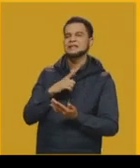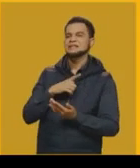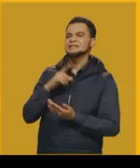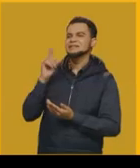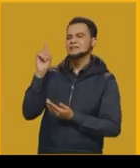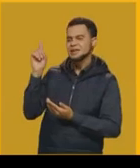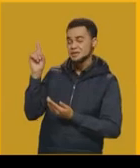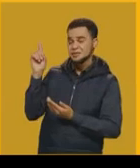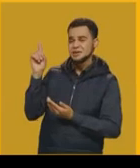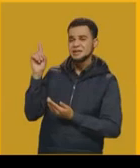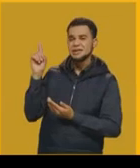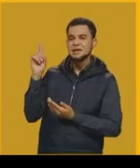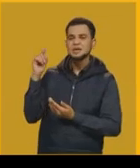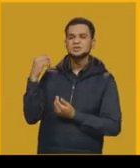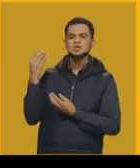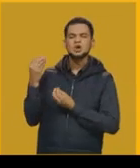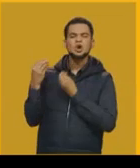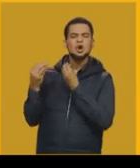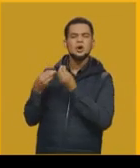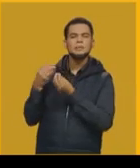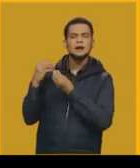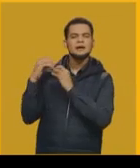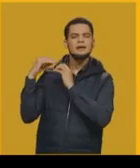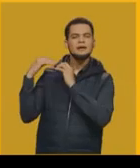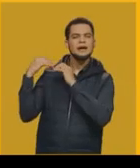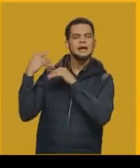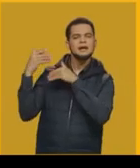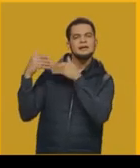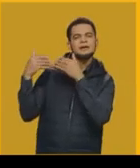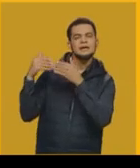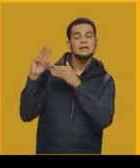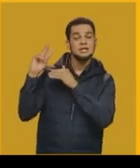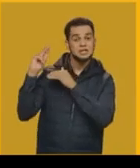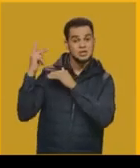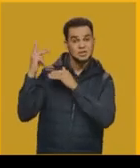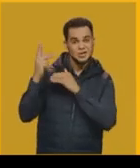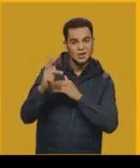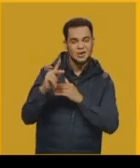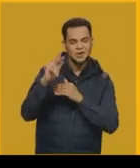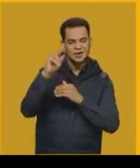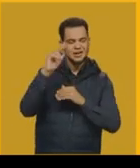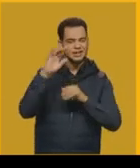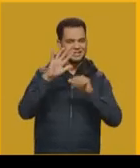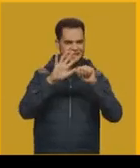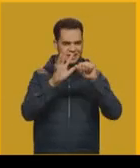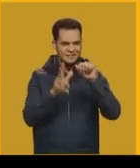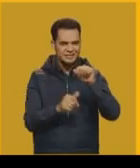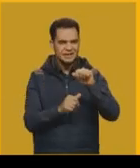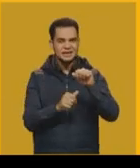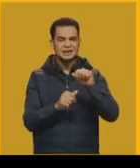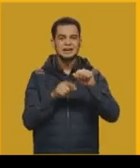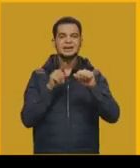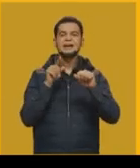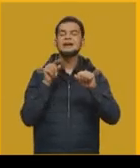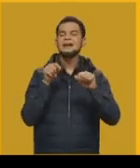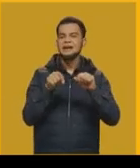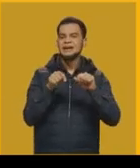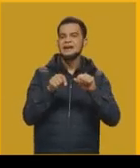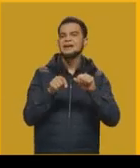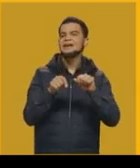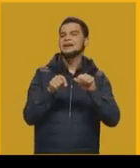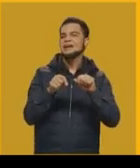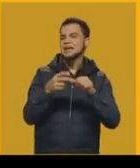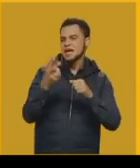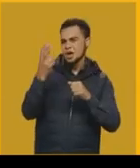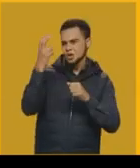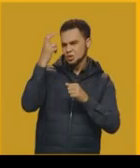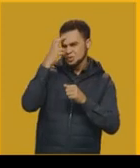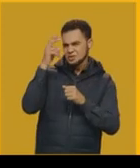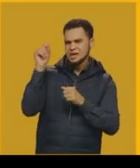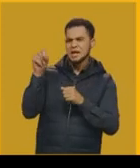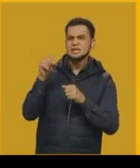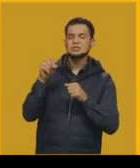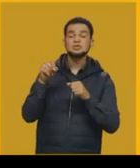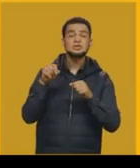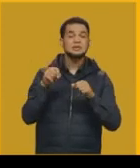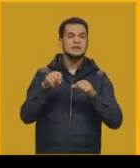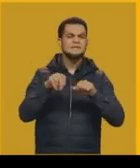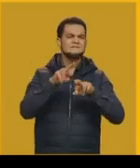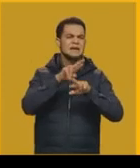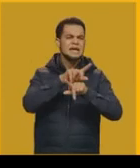cultural africana, que ela deve levar em conta, que é o próprio processo cultural, um movimento de pluralidade